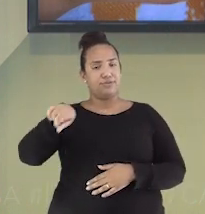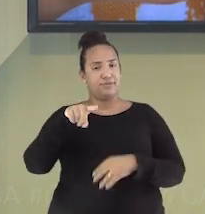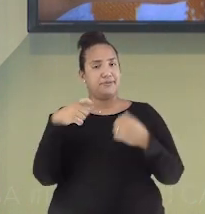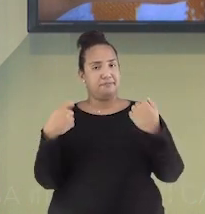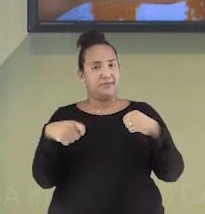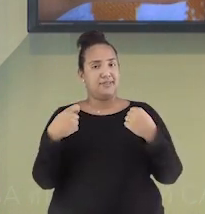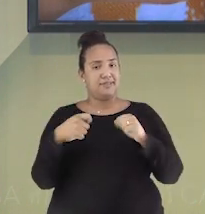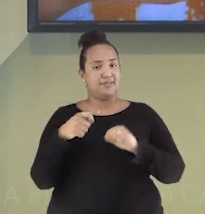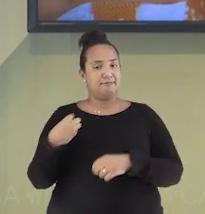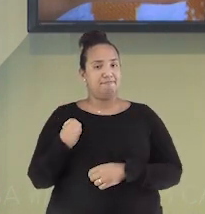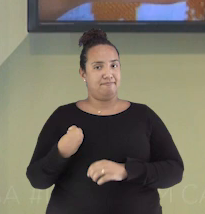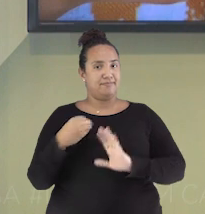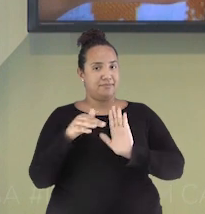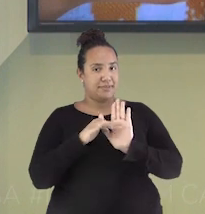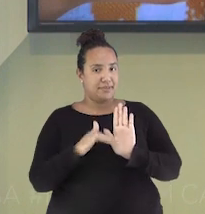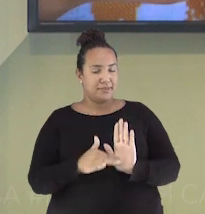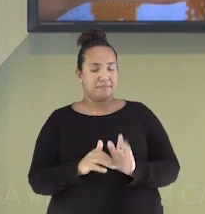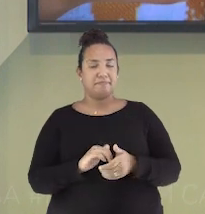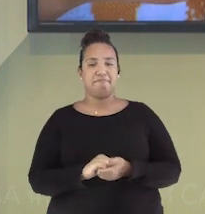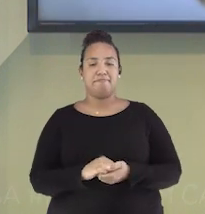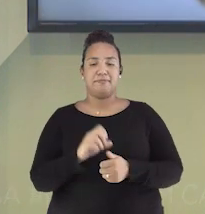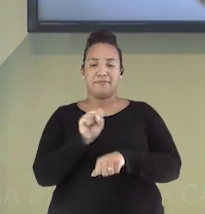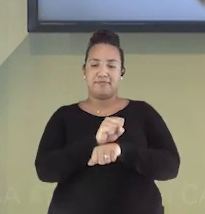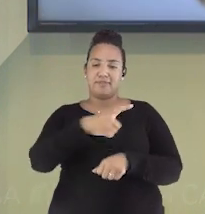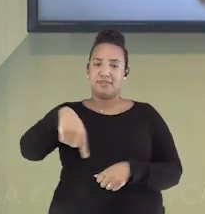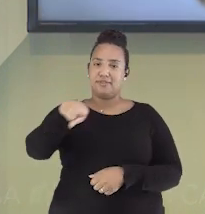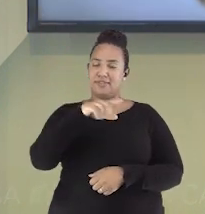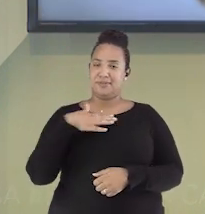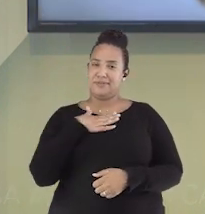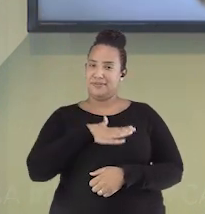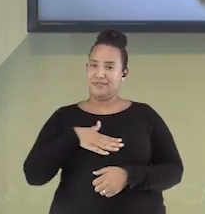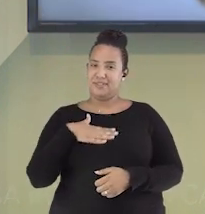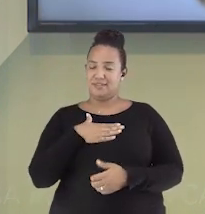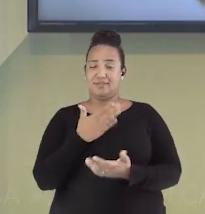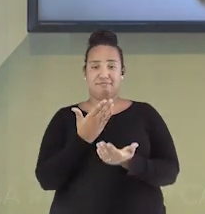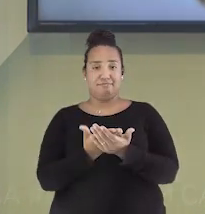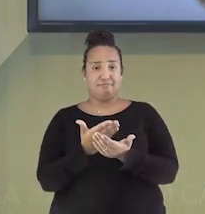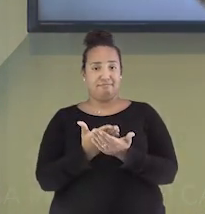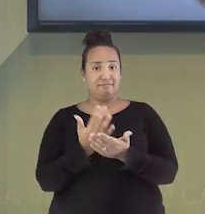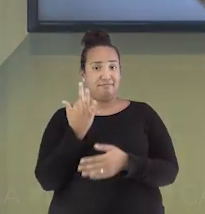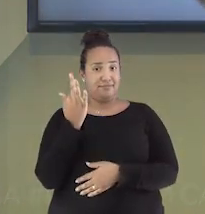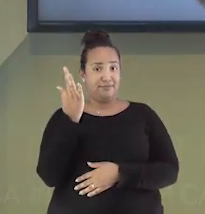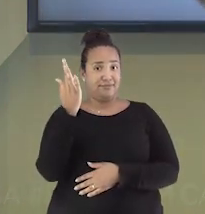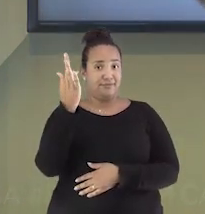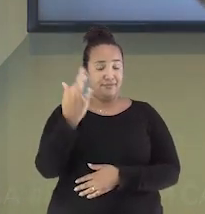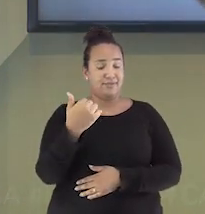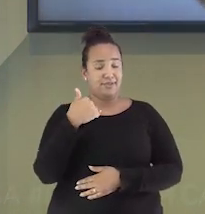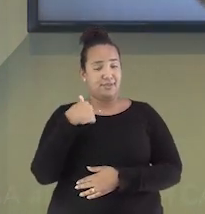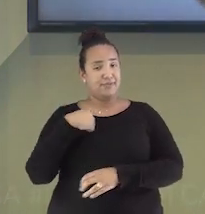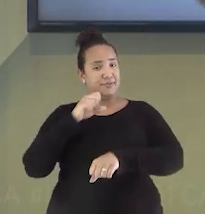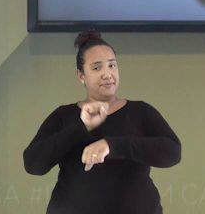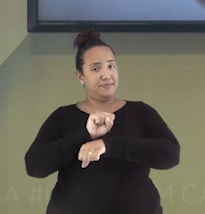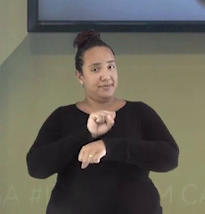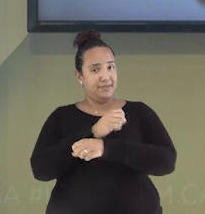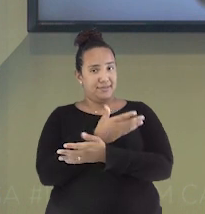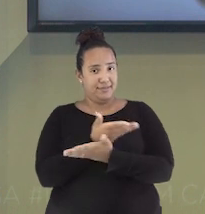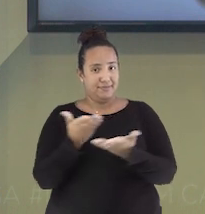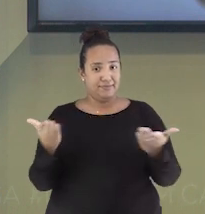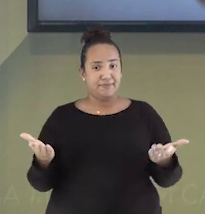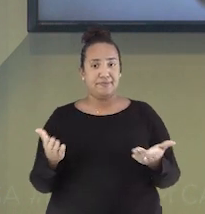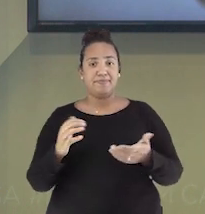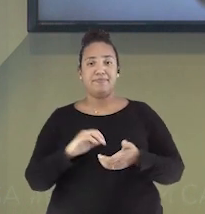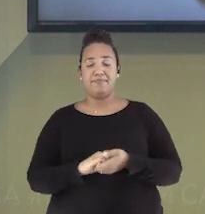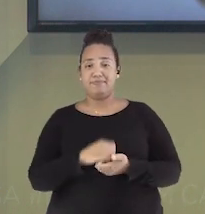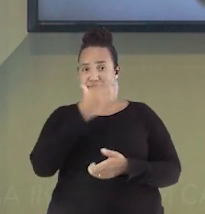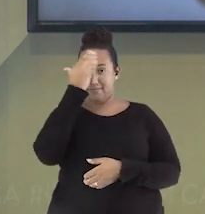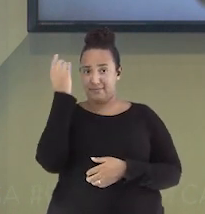e toma só um minutinho de vocês Espero que tenham gostado que assistam os próximos programas estarei